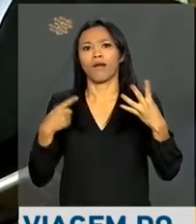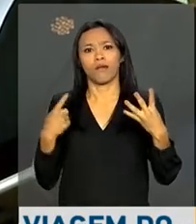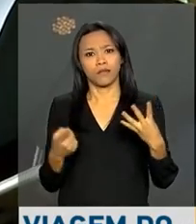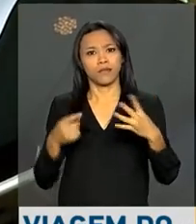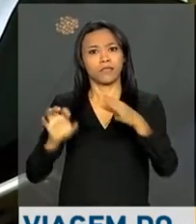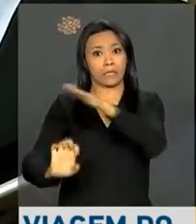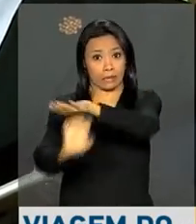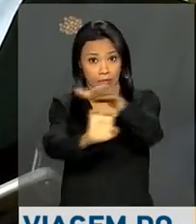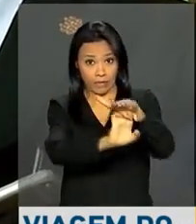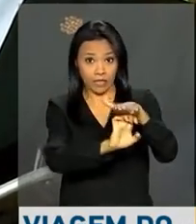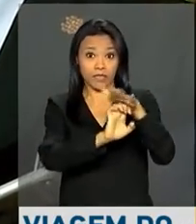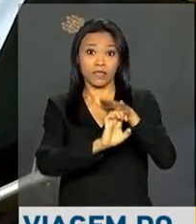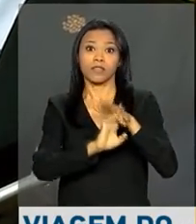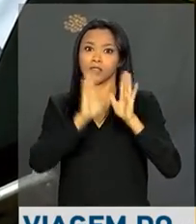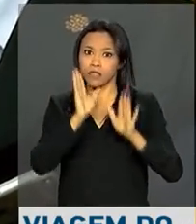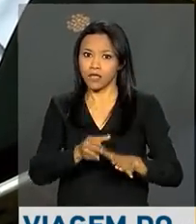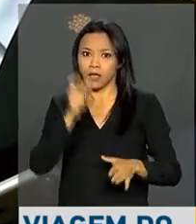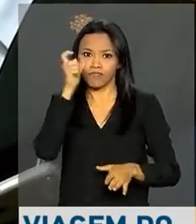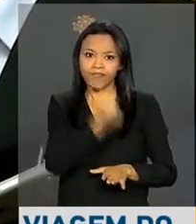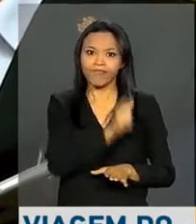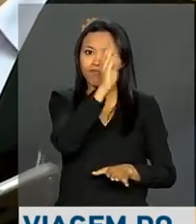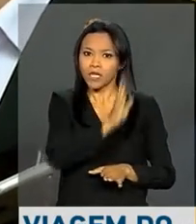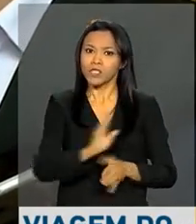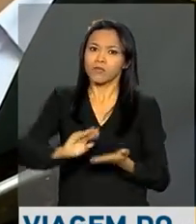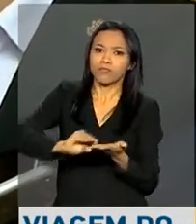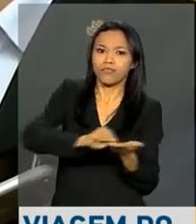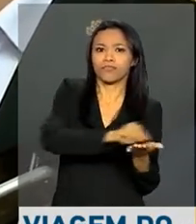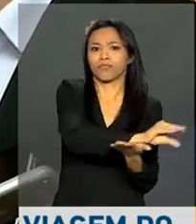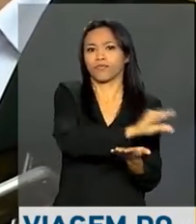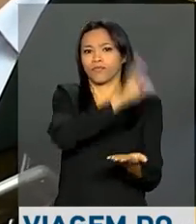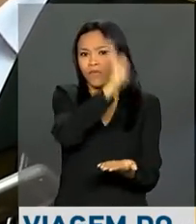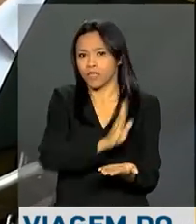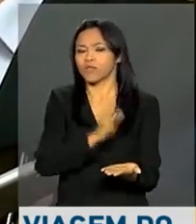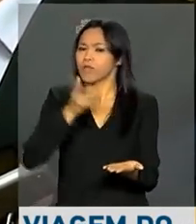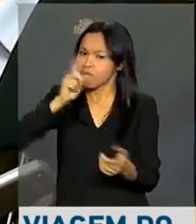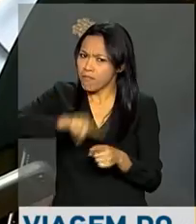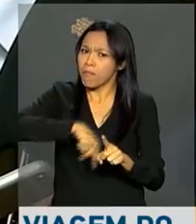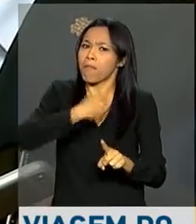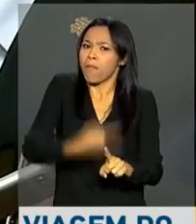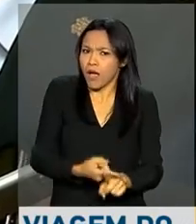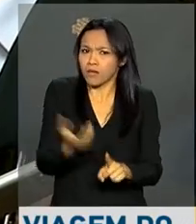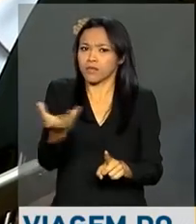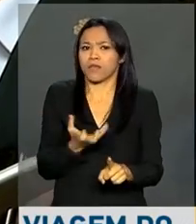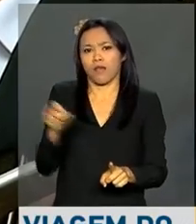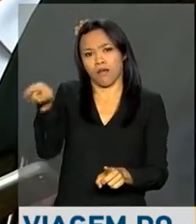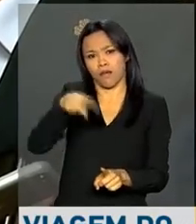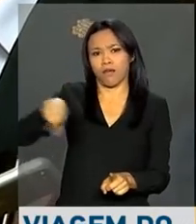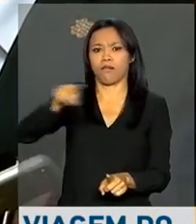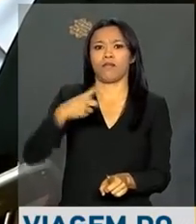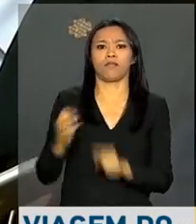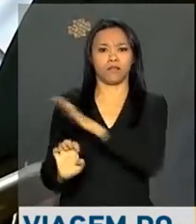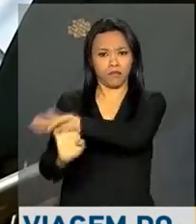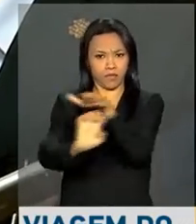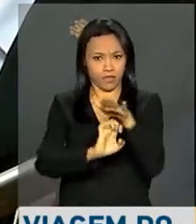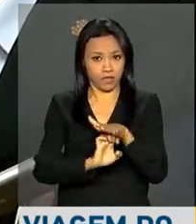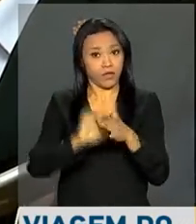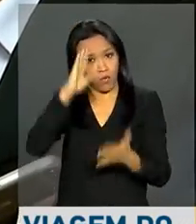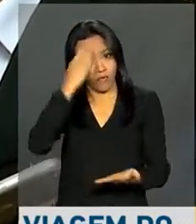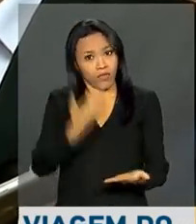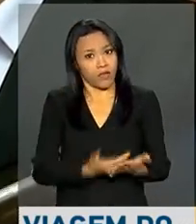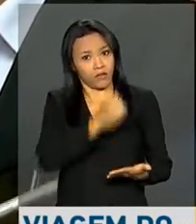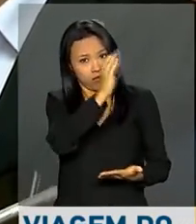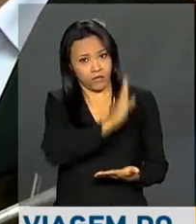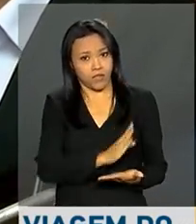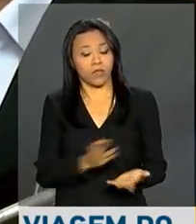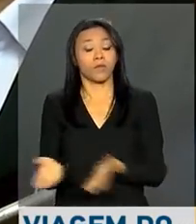empresas chinesas que estão investindo no Brasil e querem investir cada vez mais, revelando uma confiança extraordinária no nosso país, no setor